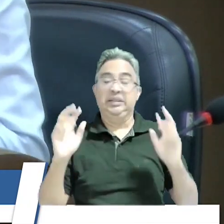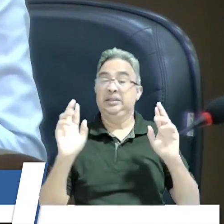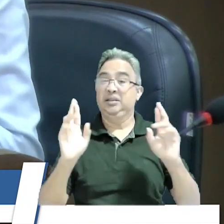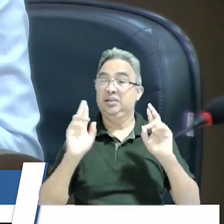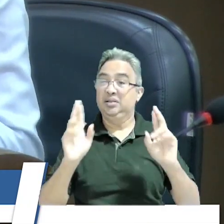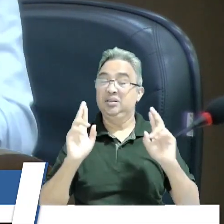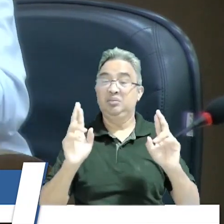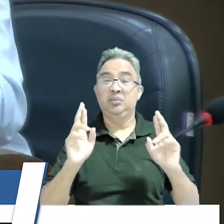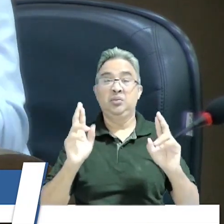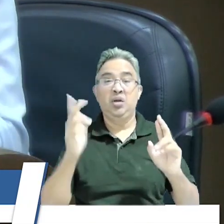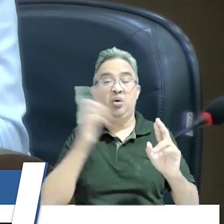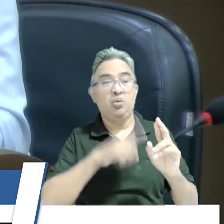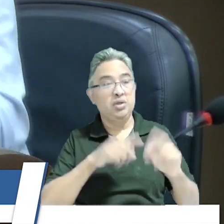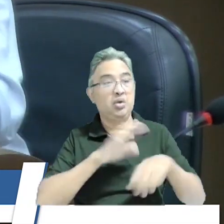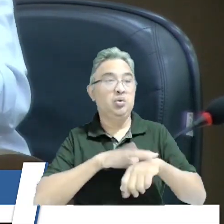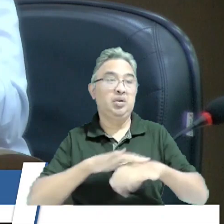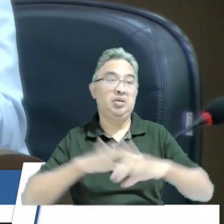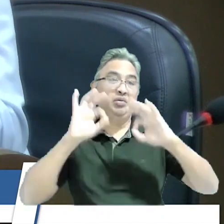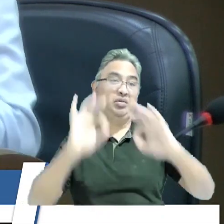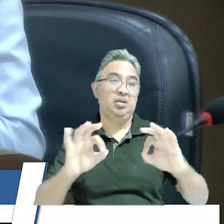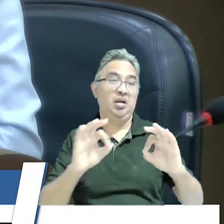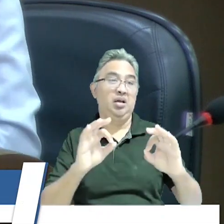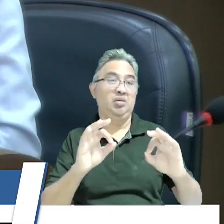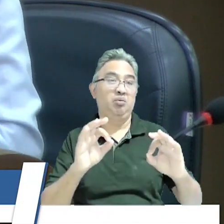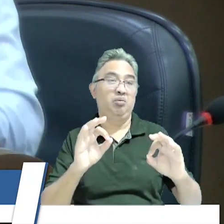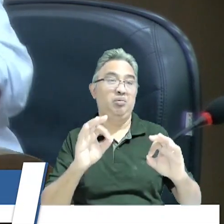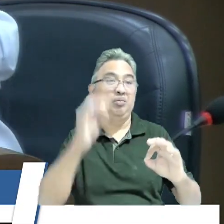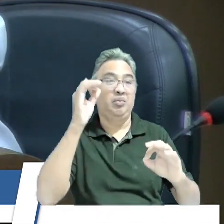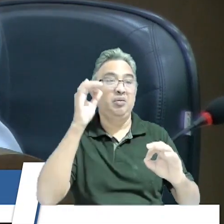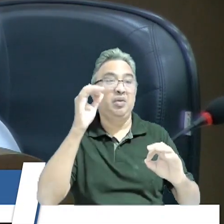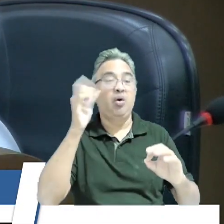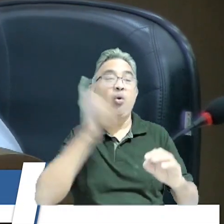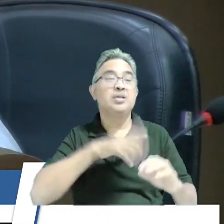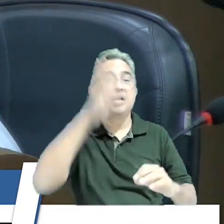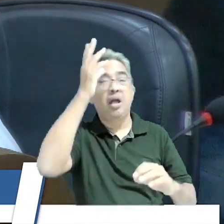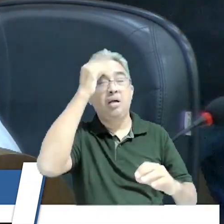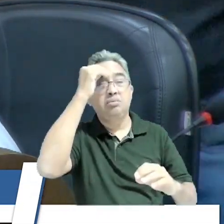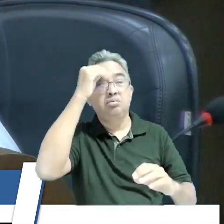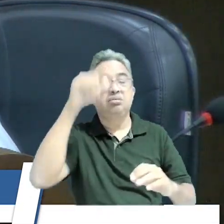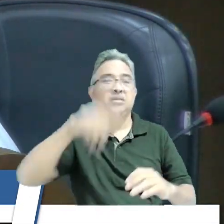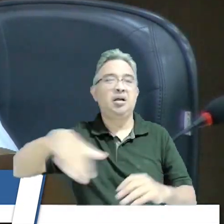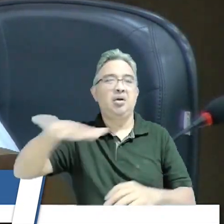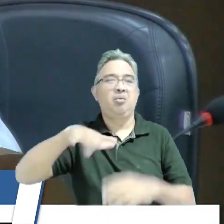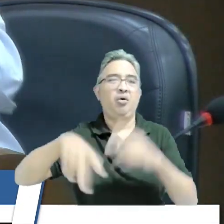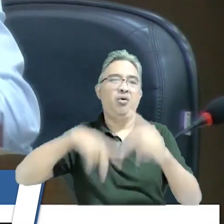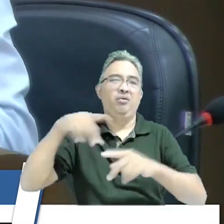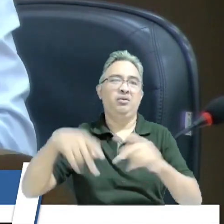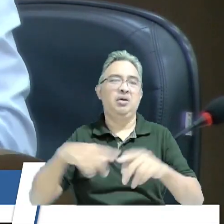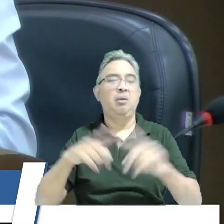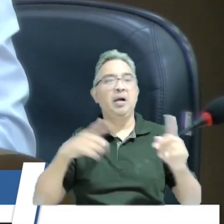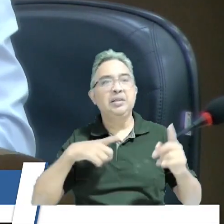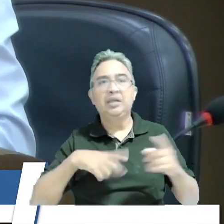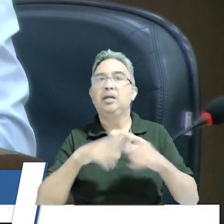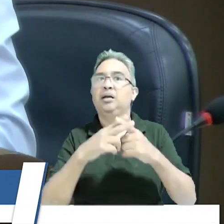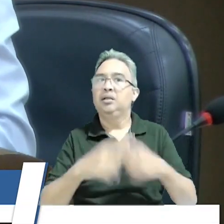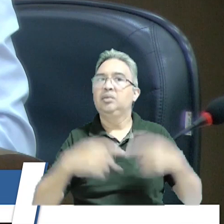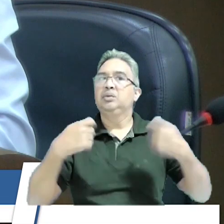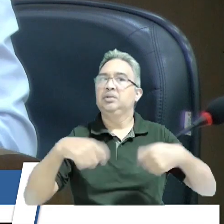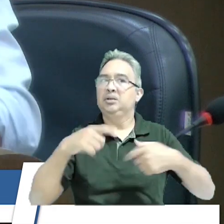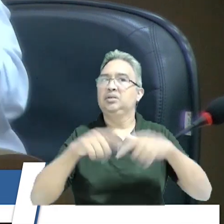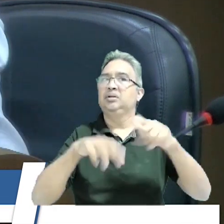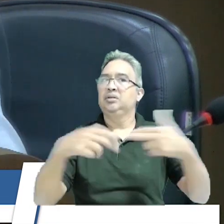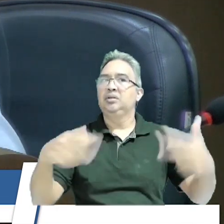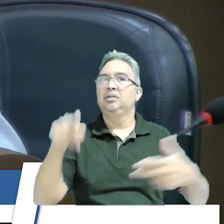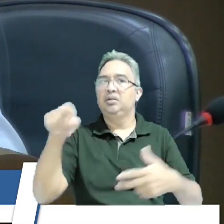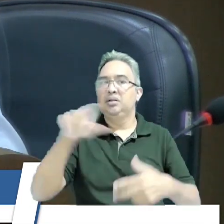tempo recorde para amenizar a situação daquele povo. Agora, tem muito mais equipamento para fazer naquela região.